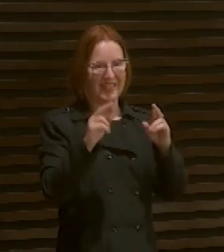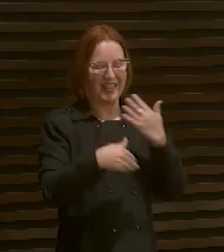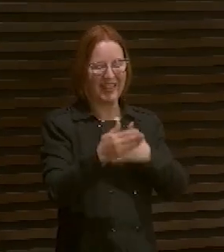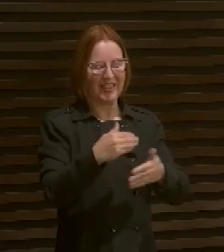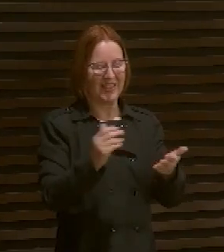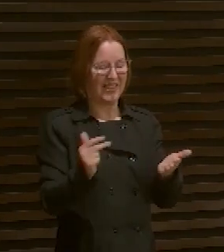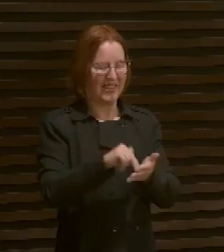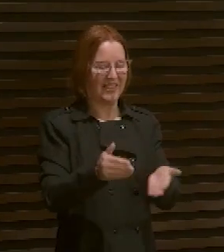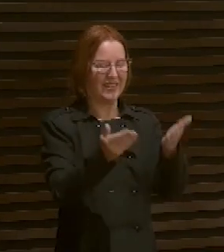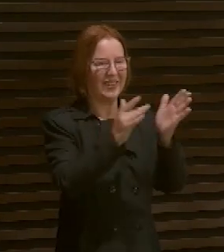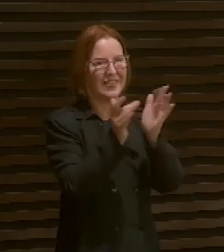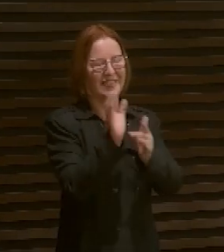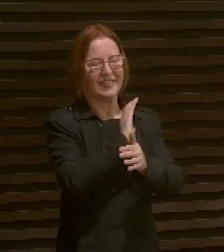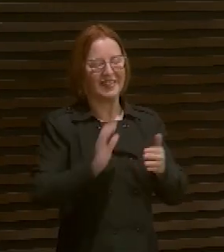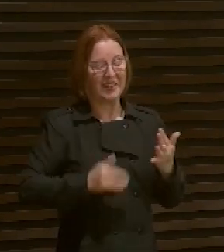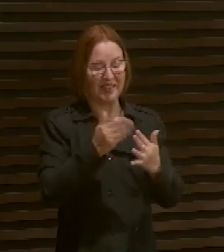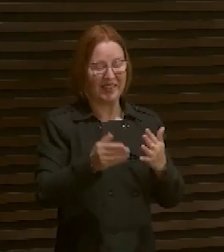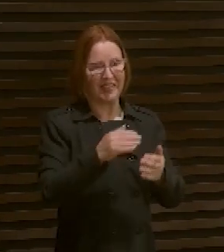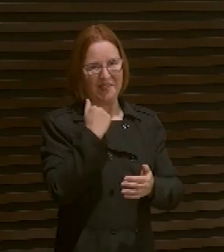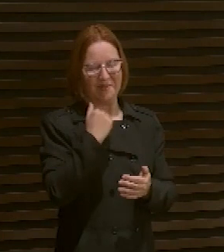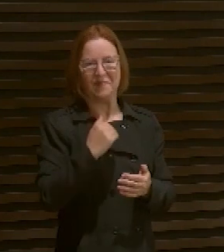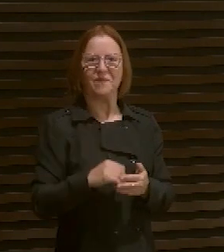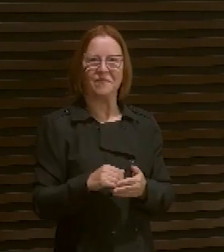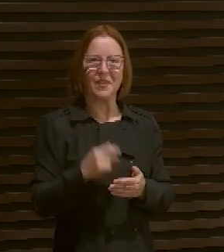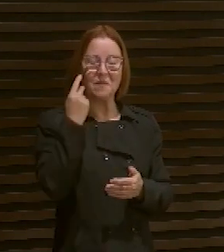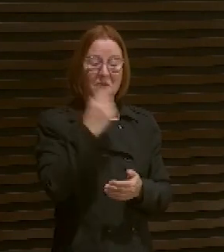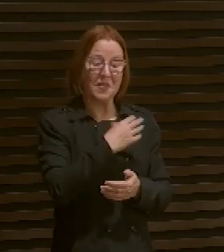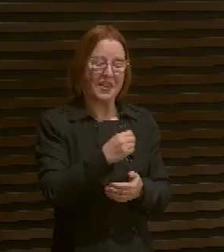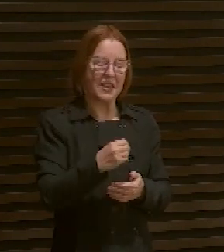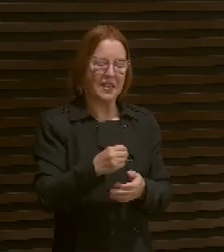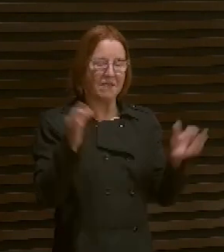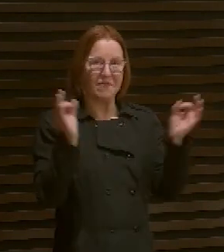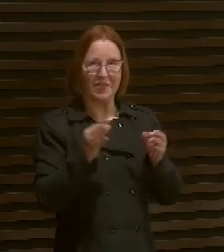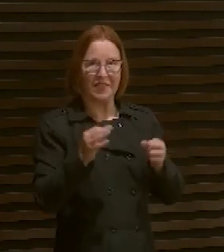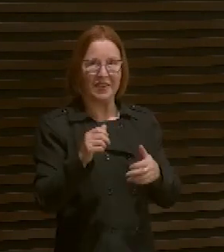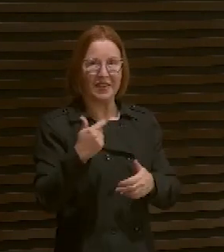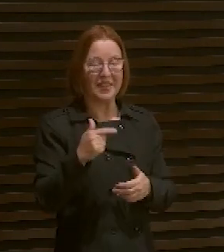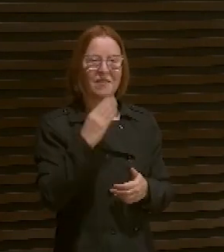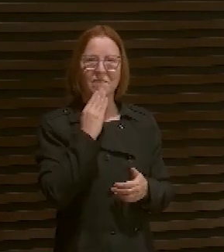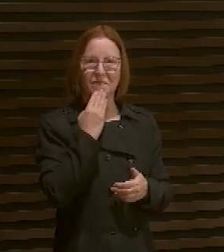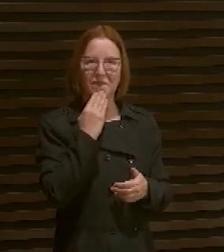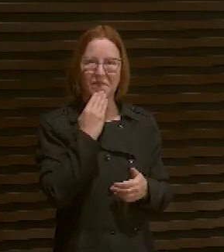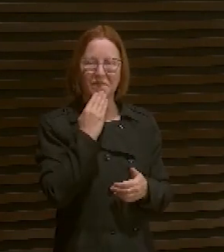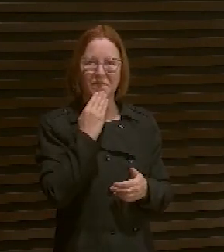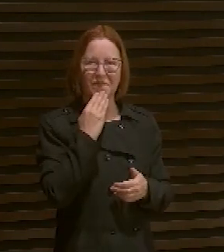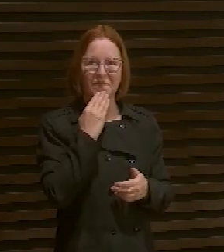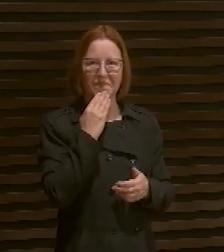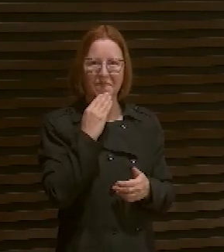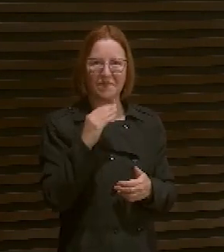os mortos, para uma herança incorruptível, sem mácula,